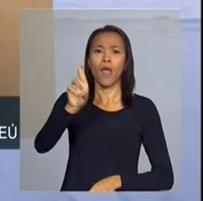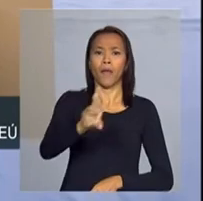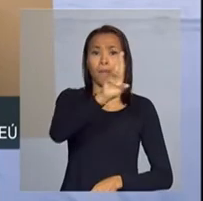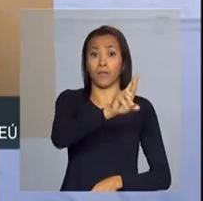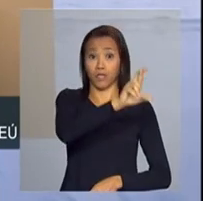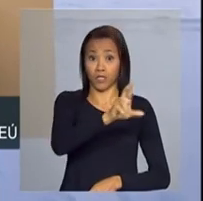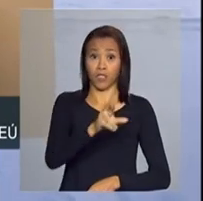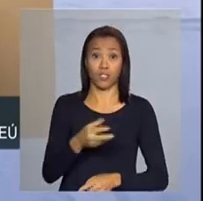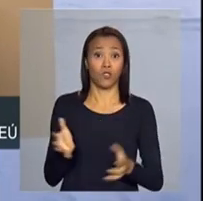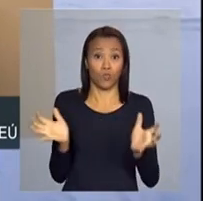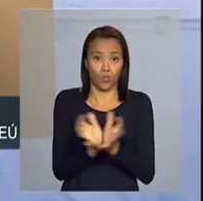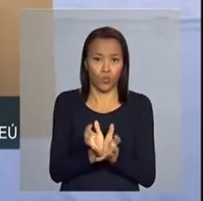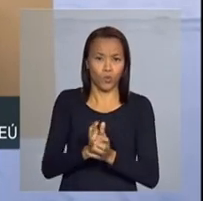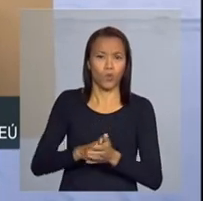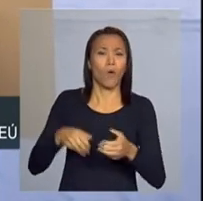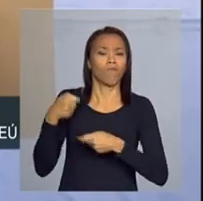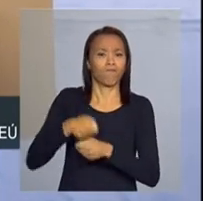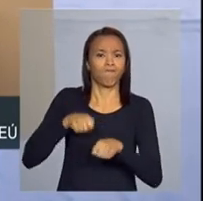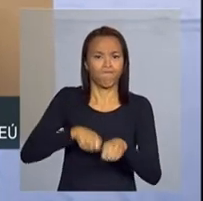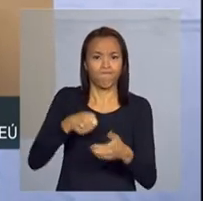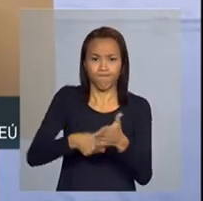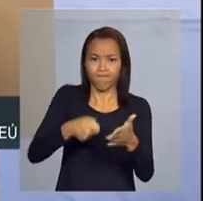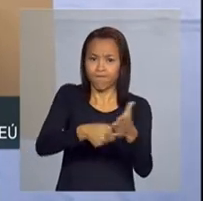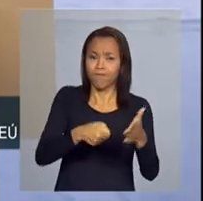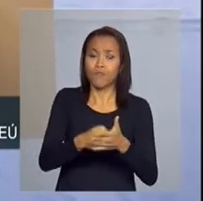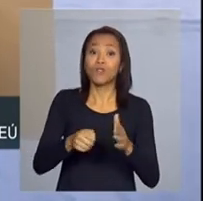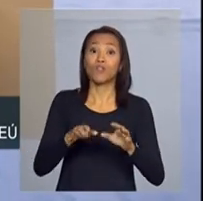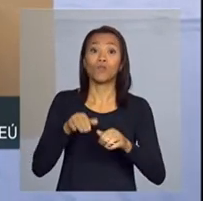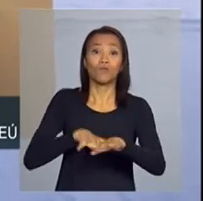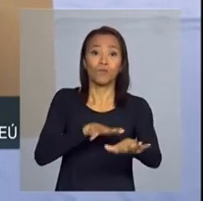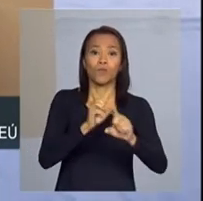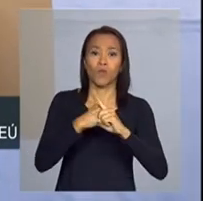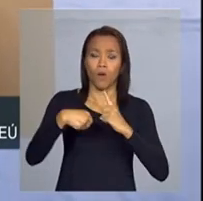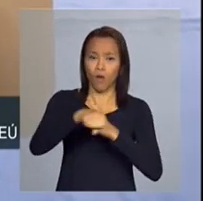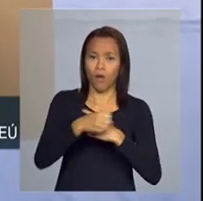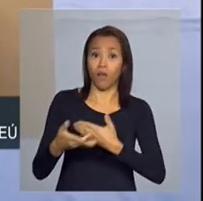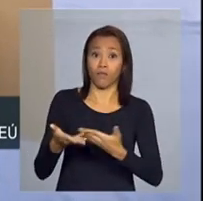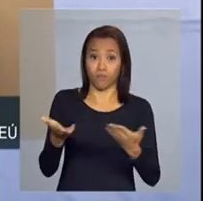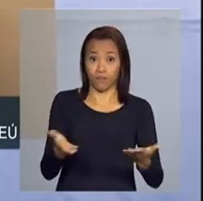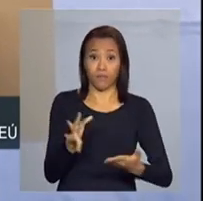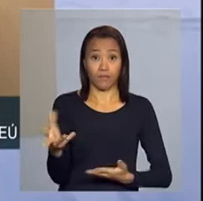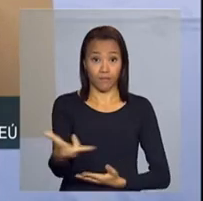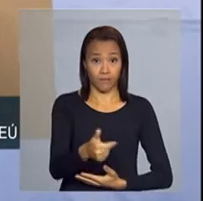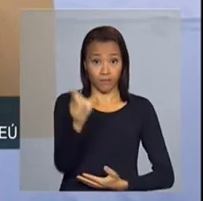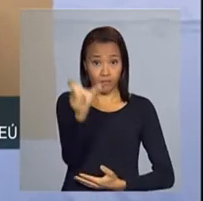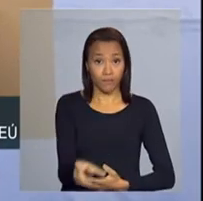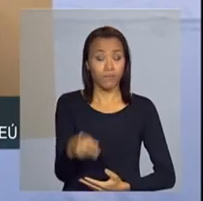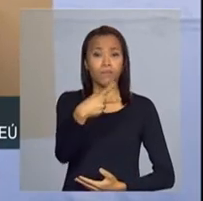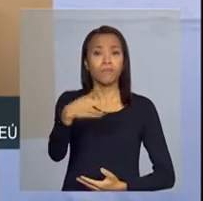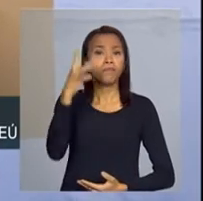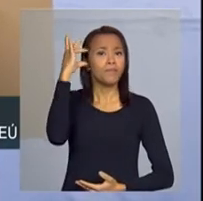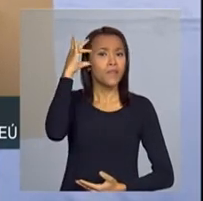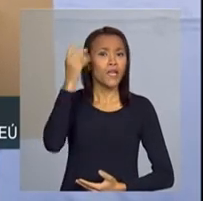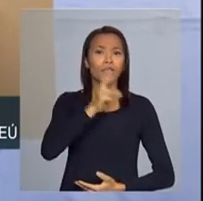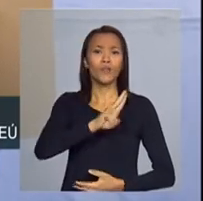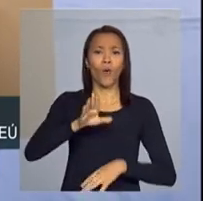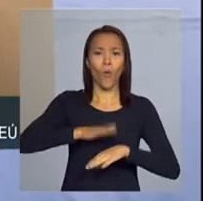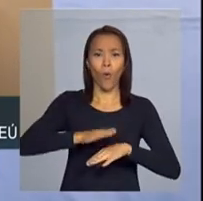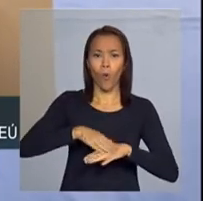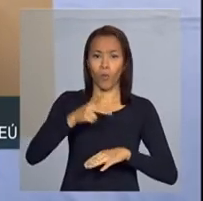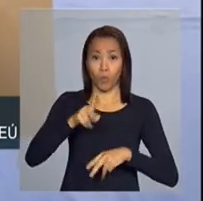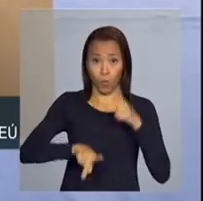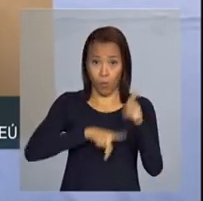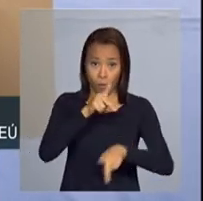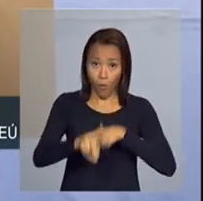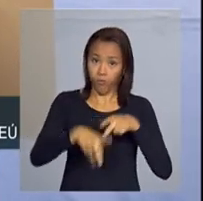sociais, senhoras e senhores, senhora Presidente, em nome do povo de Serra Talhada,